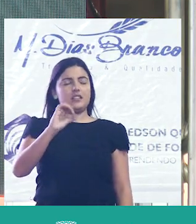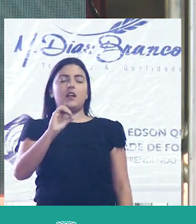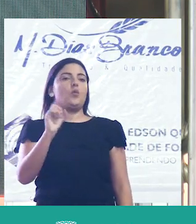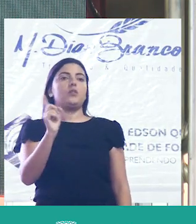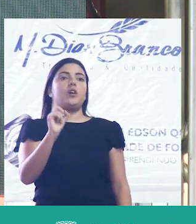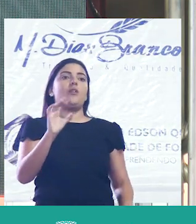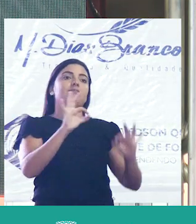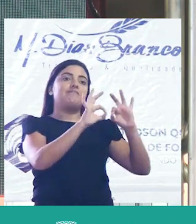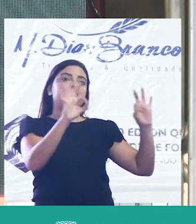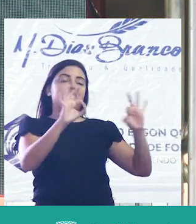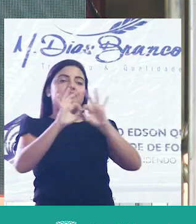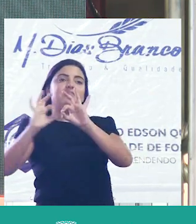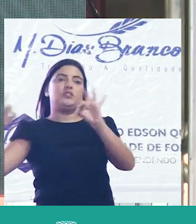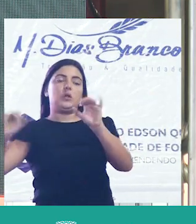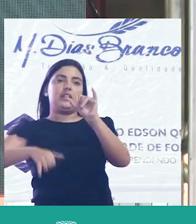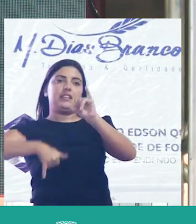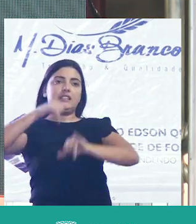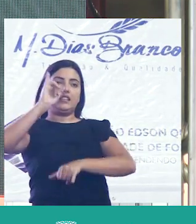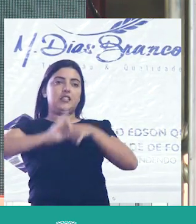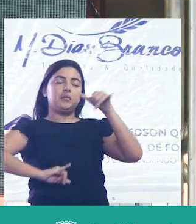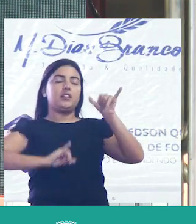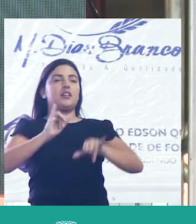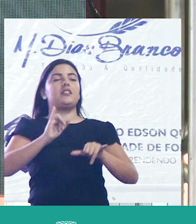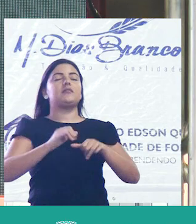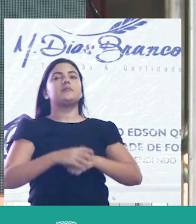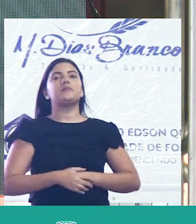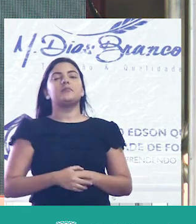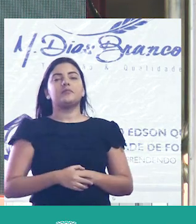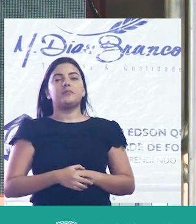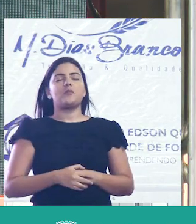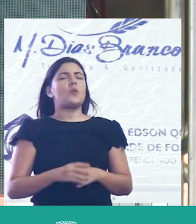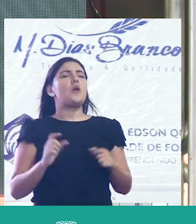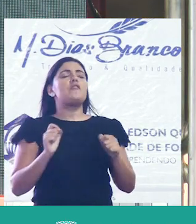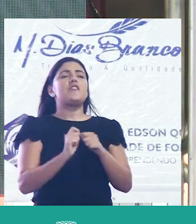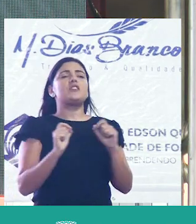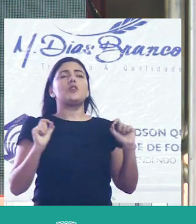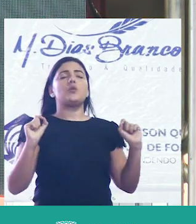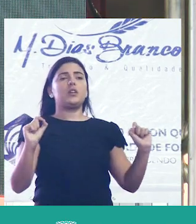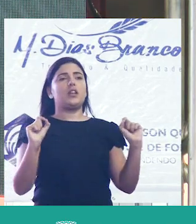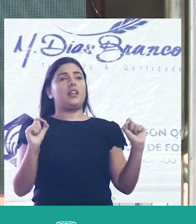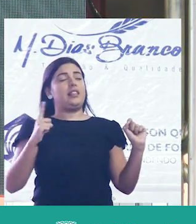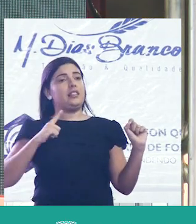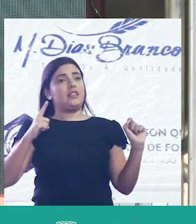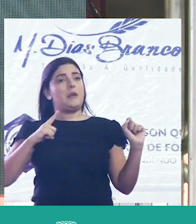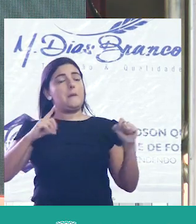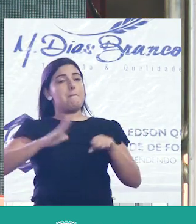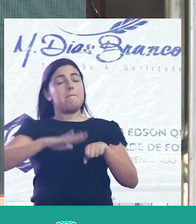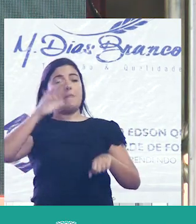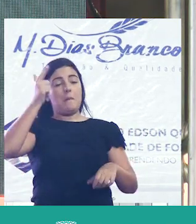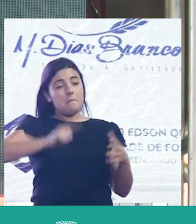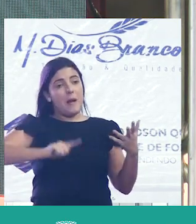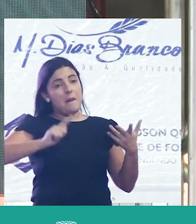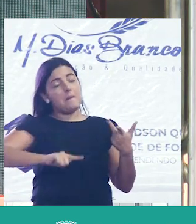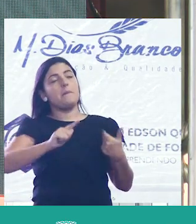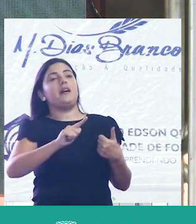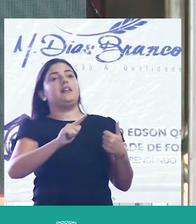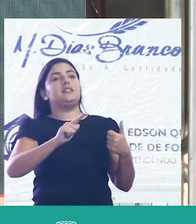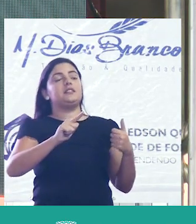você tem 2. E esse é o nosso terceiro problema. O que fazer quando há mais de uma